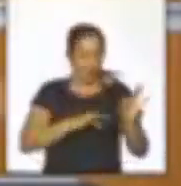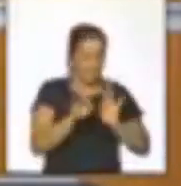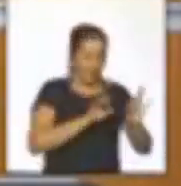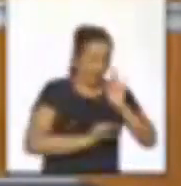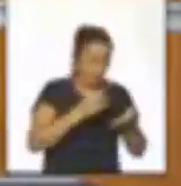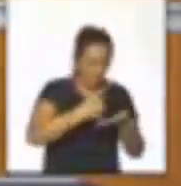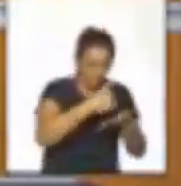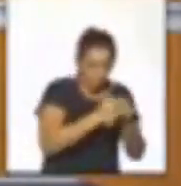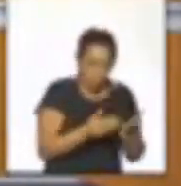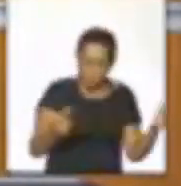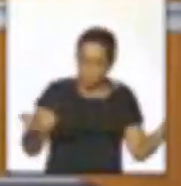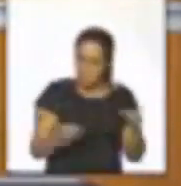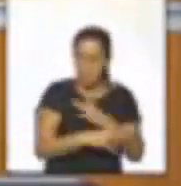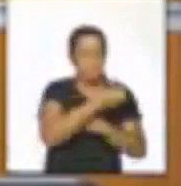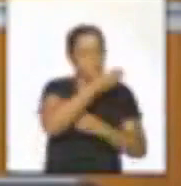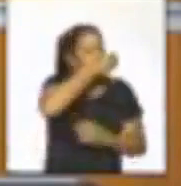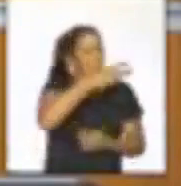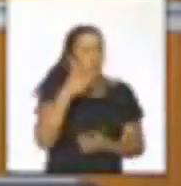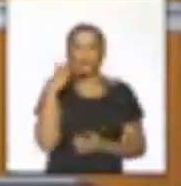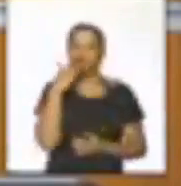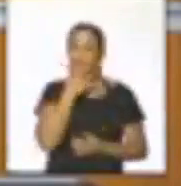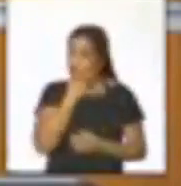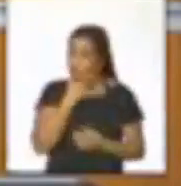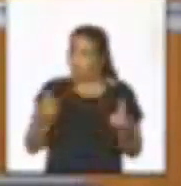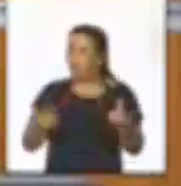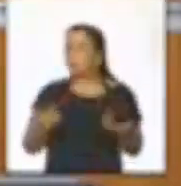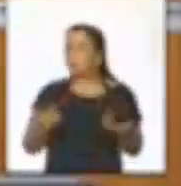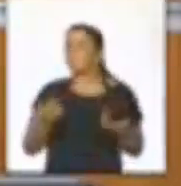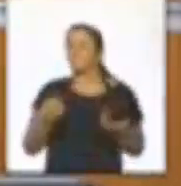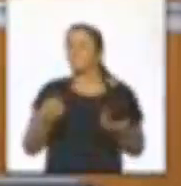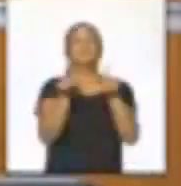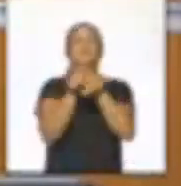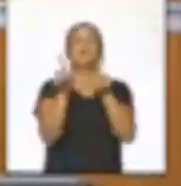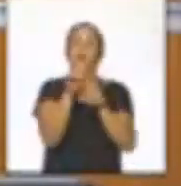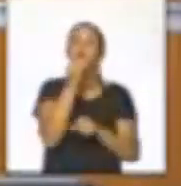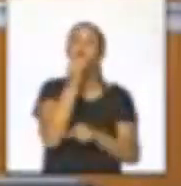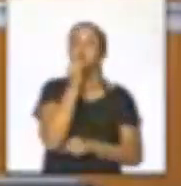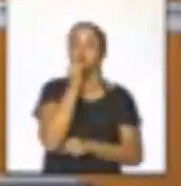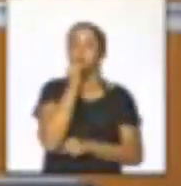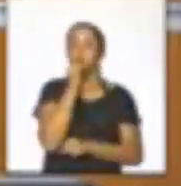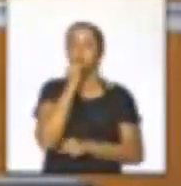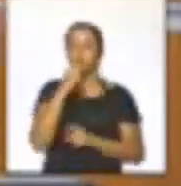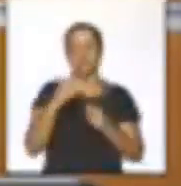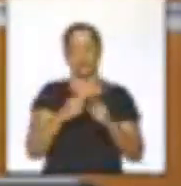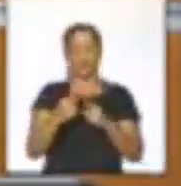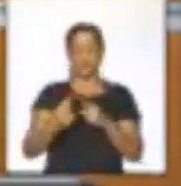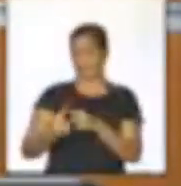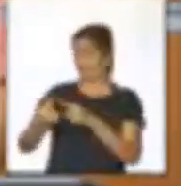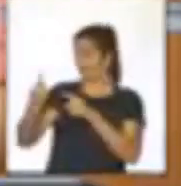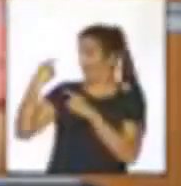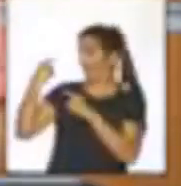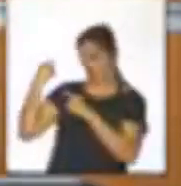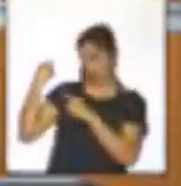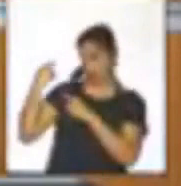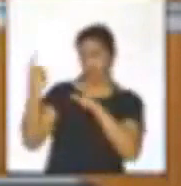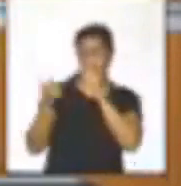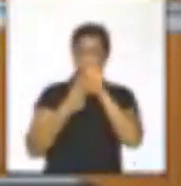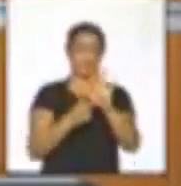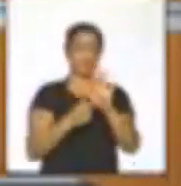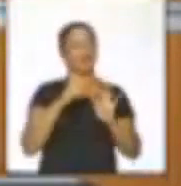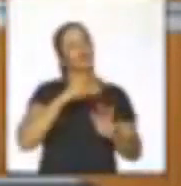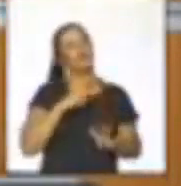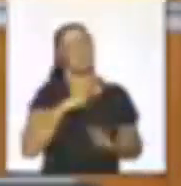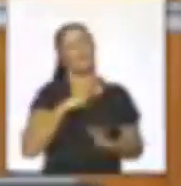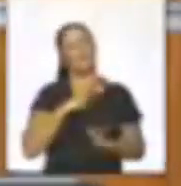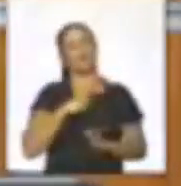e gostoso. Ok? Um outro exemplo está aqui atrás de mim, que é o quê?